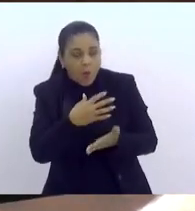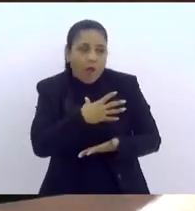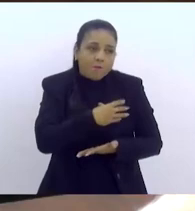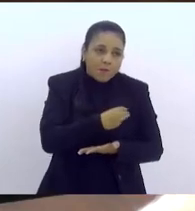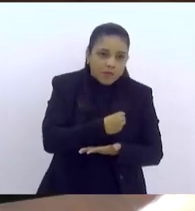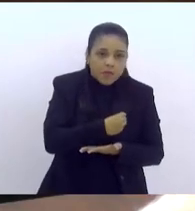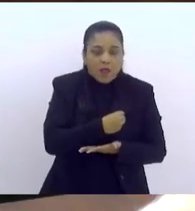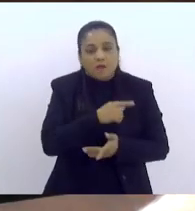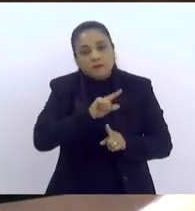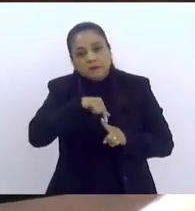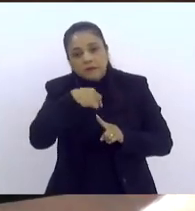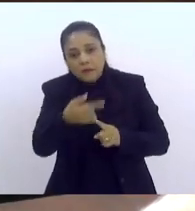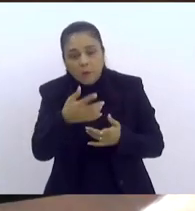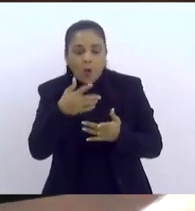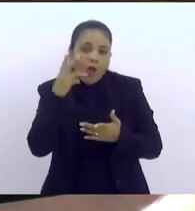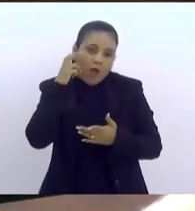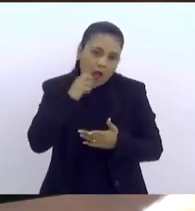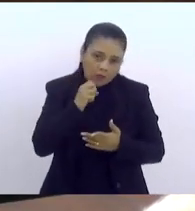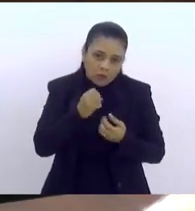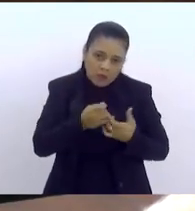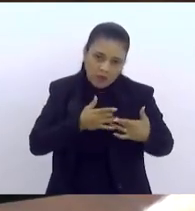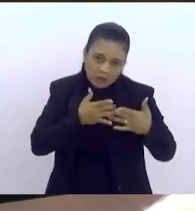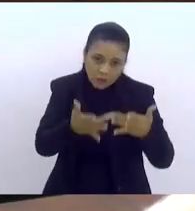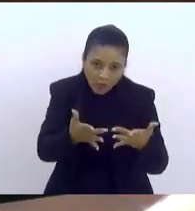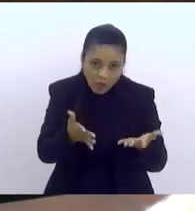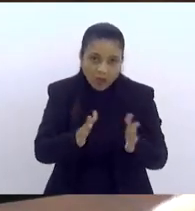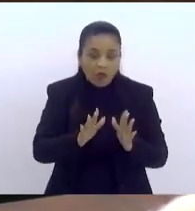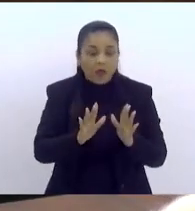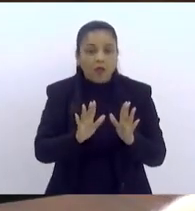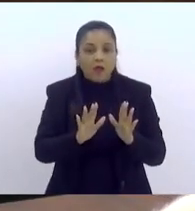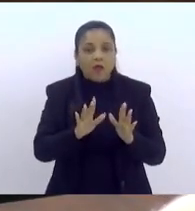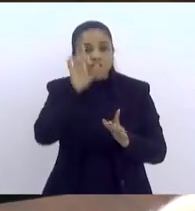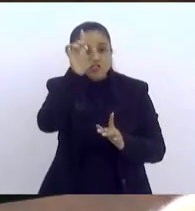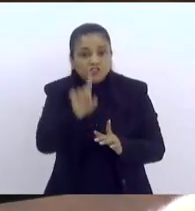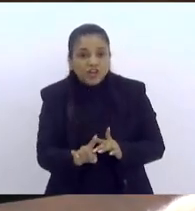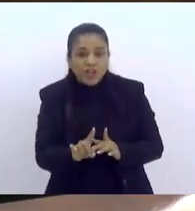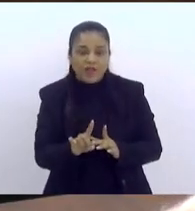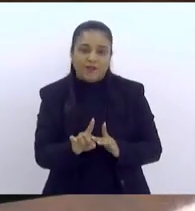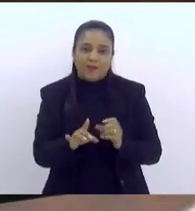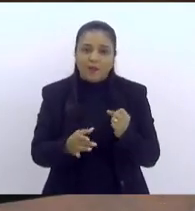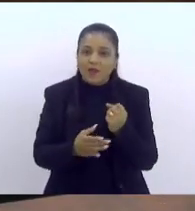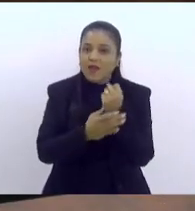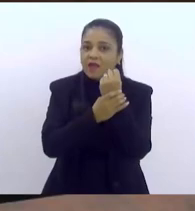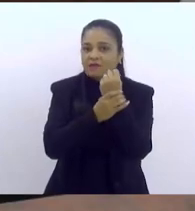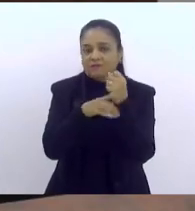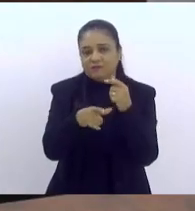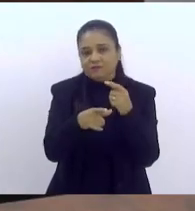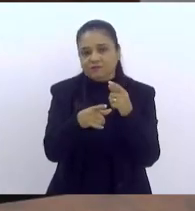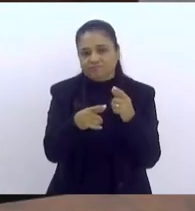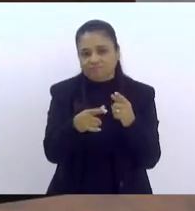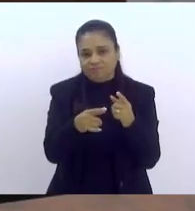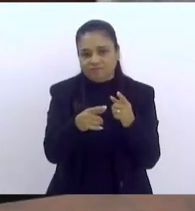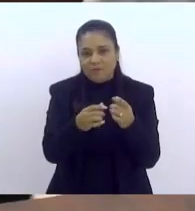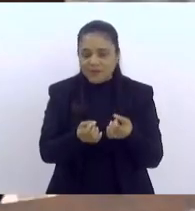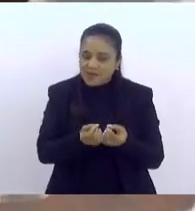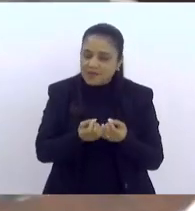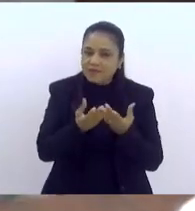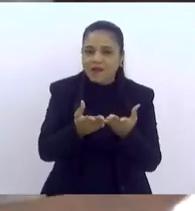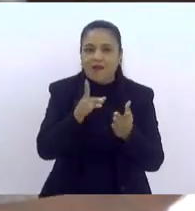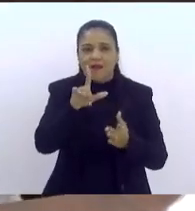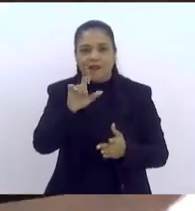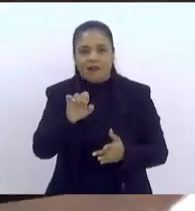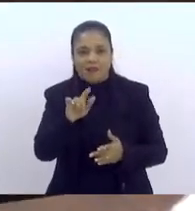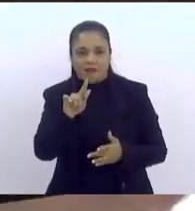para o berçário, enfim. Direitos e garantias nós não podemos abrir mão. Entrega legal é legal. Vamos falar sobre isso.